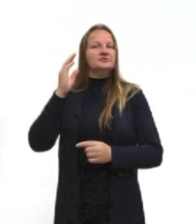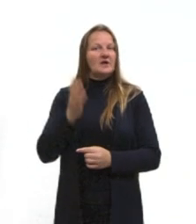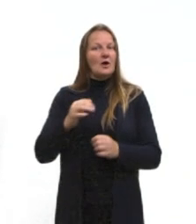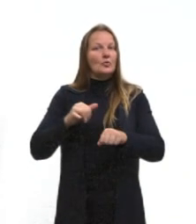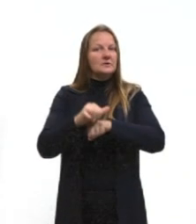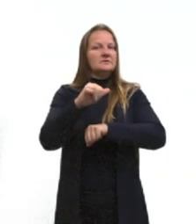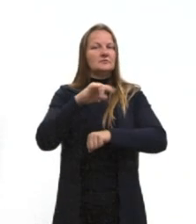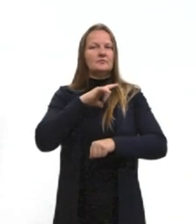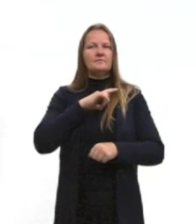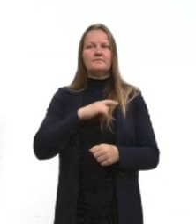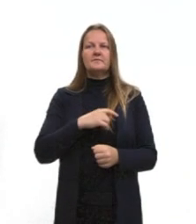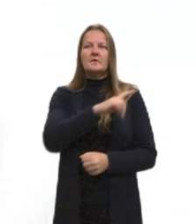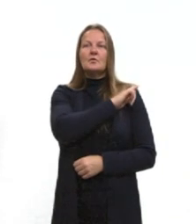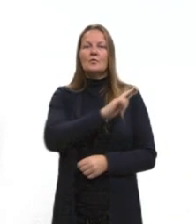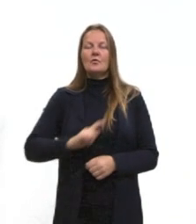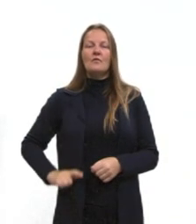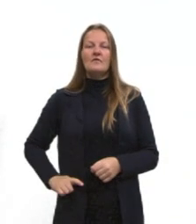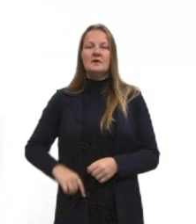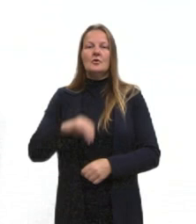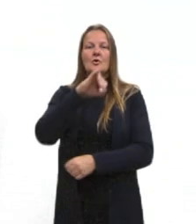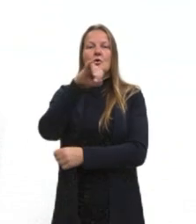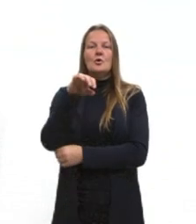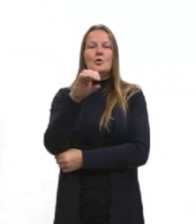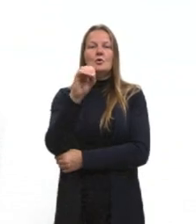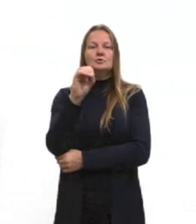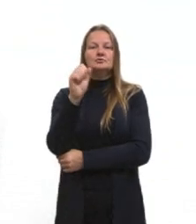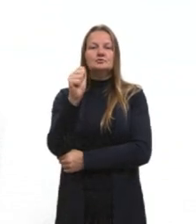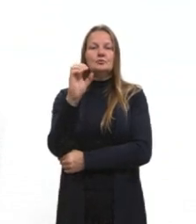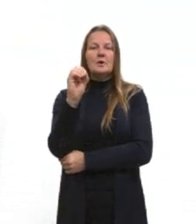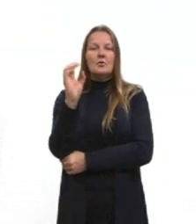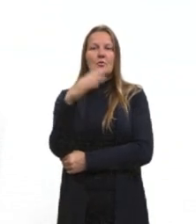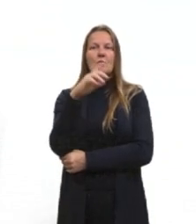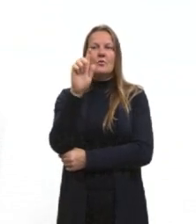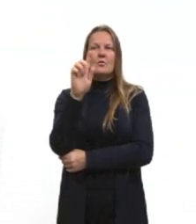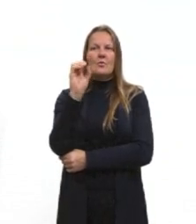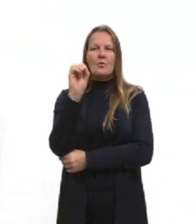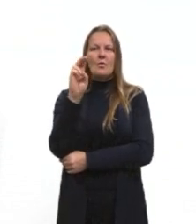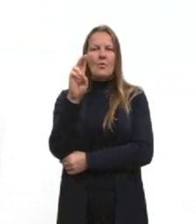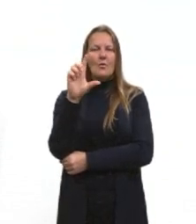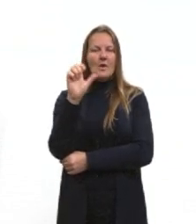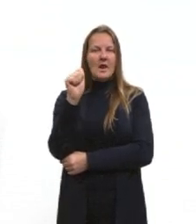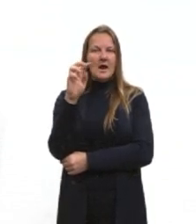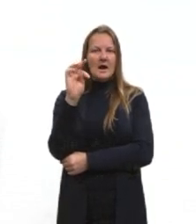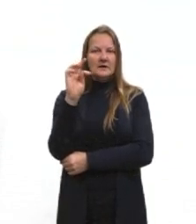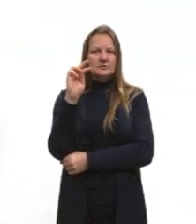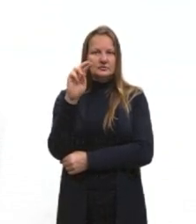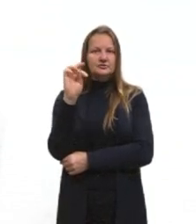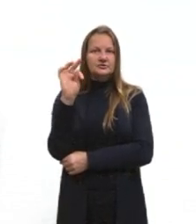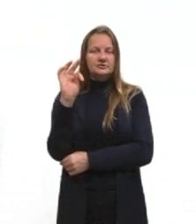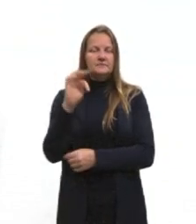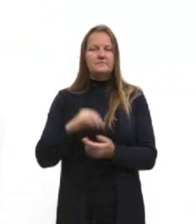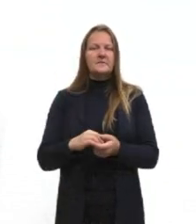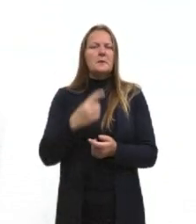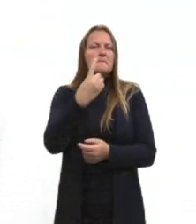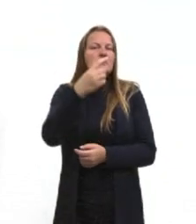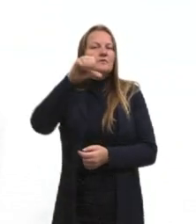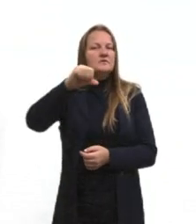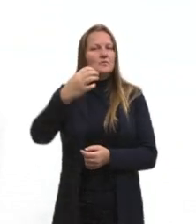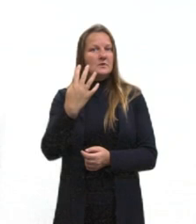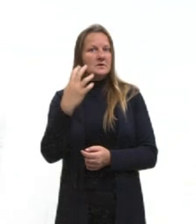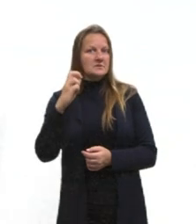começamos com o governo de João Goulart né Depois que o Getúlio Vargas sai do Poder Aline em 1945